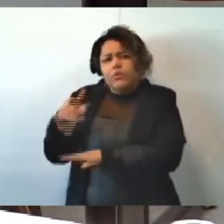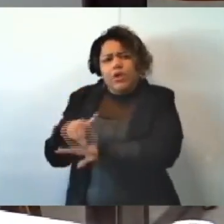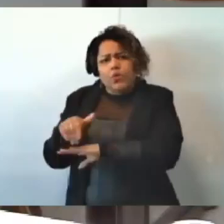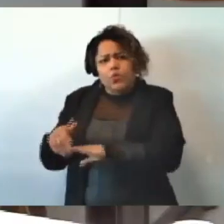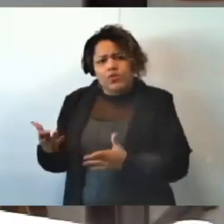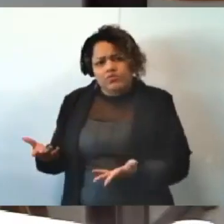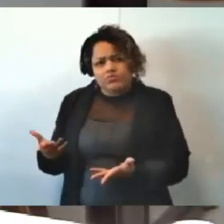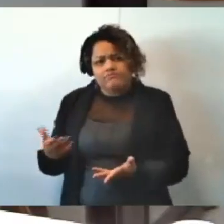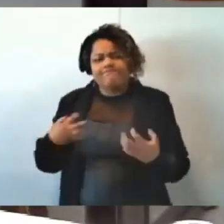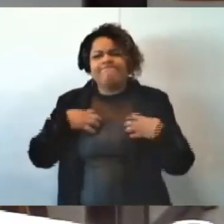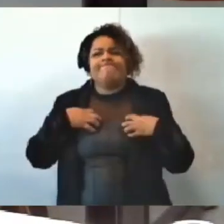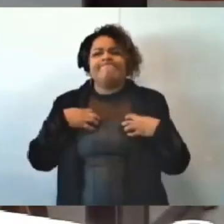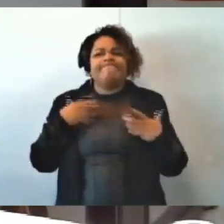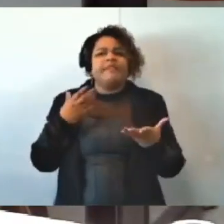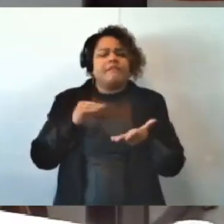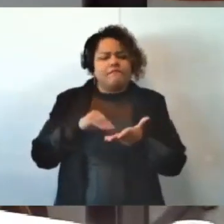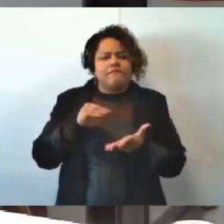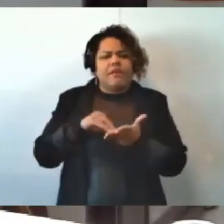gente.